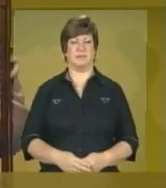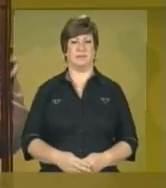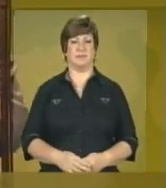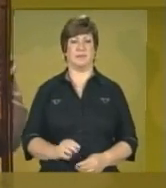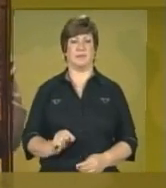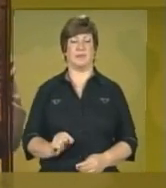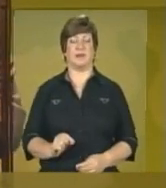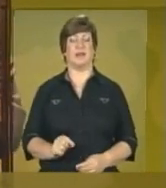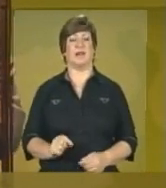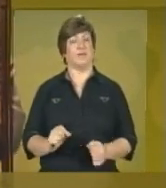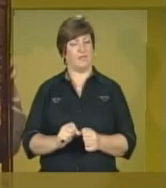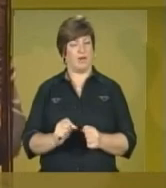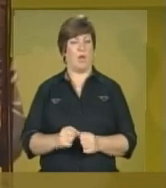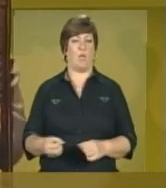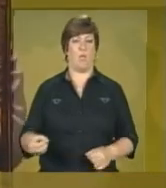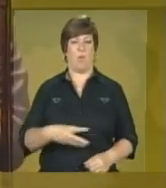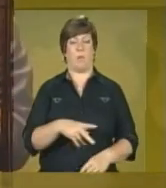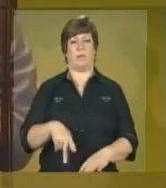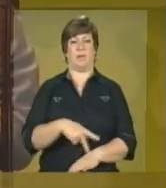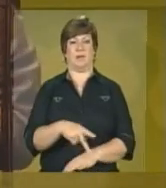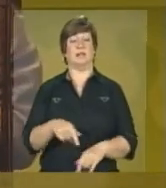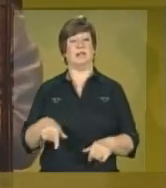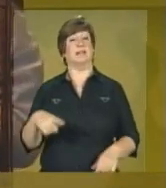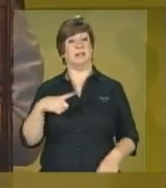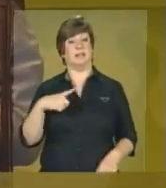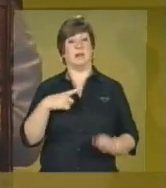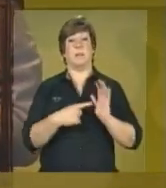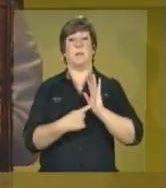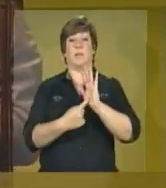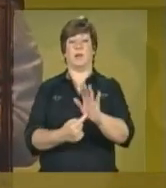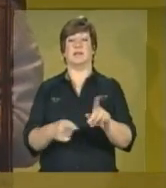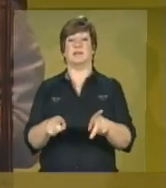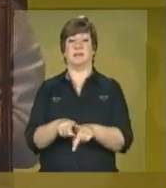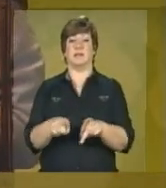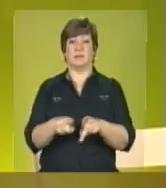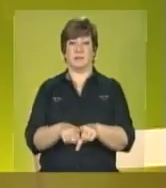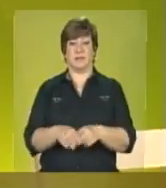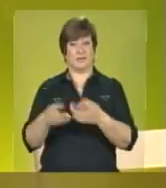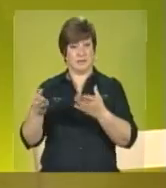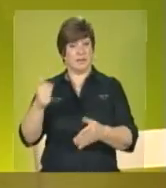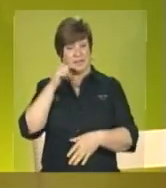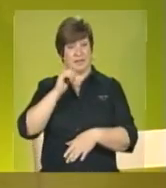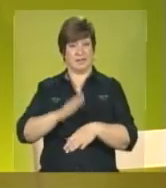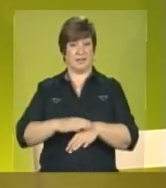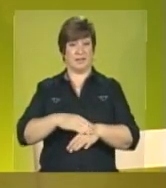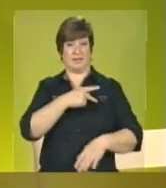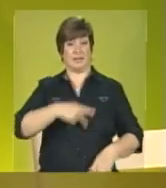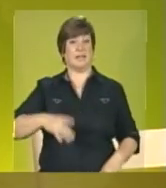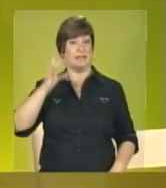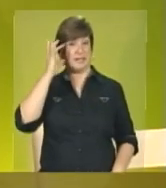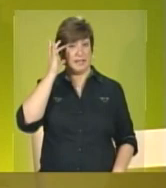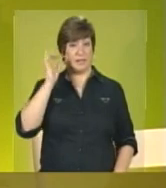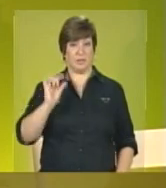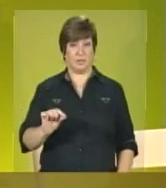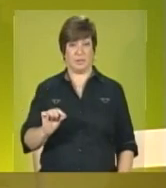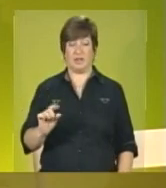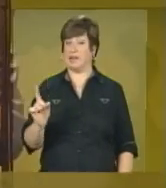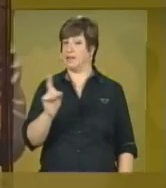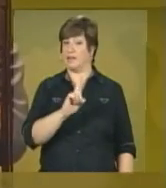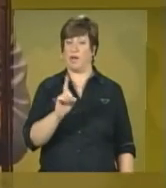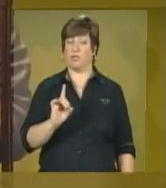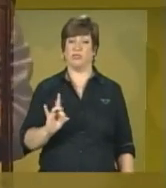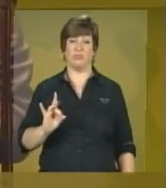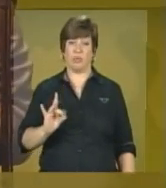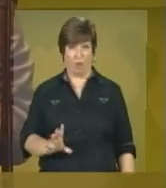E está sendo demonstrado também pela presidenta Dilma, que não